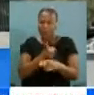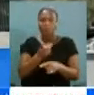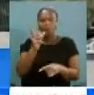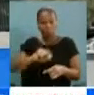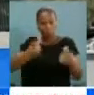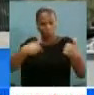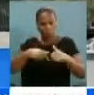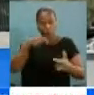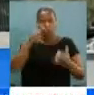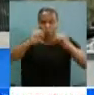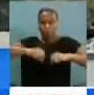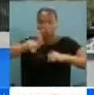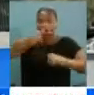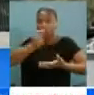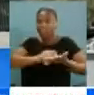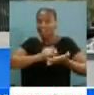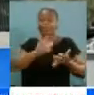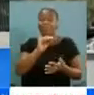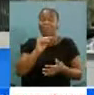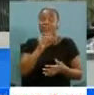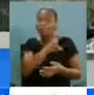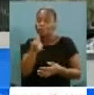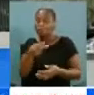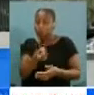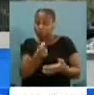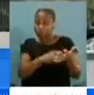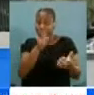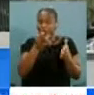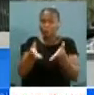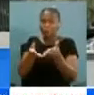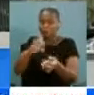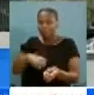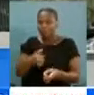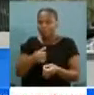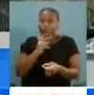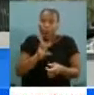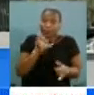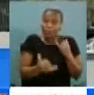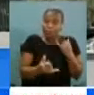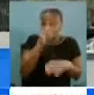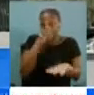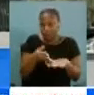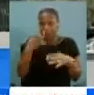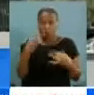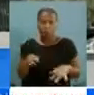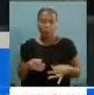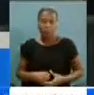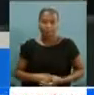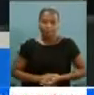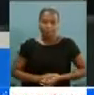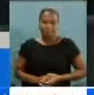um outro acordo de 10 milhões de dólares para ajudar o país a fazer face a riscos de catástrofes.